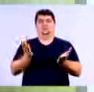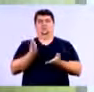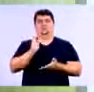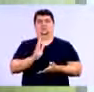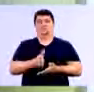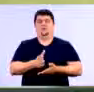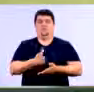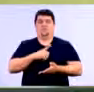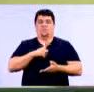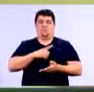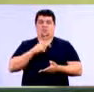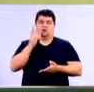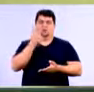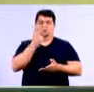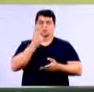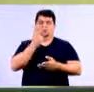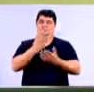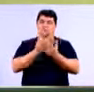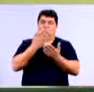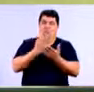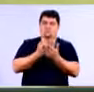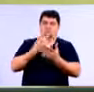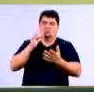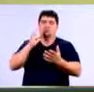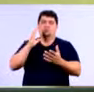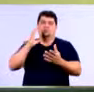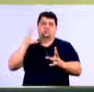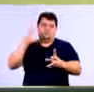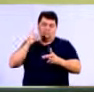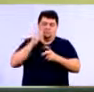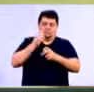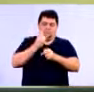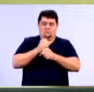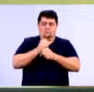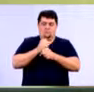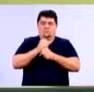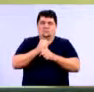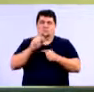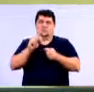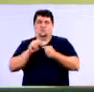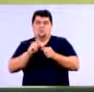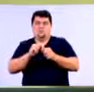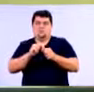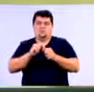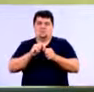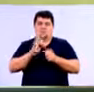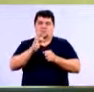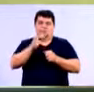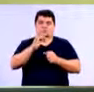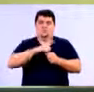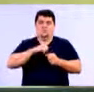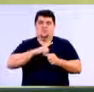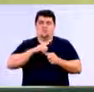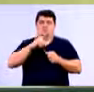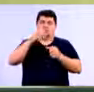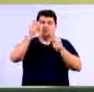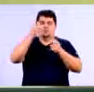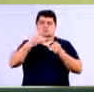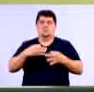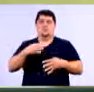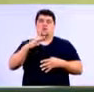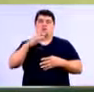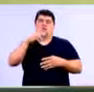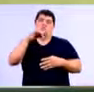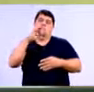professor? são as duas aulas de revisão, né? Primeiro os alunos vão ter a nossa aula de revisão de investimentos financeiros. Na sequência, a aula de revisão de mercado de capitais.